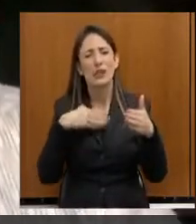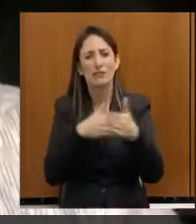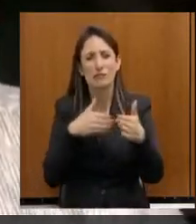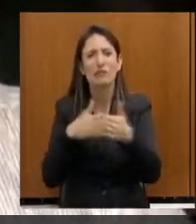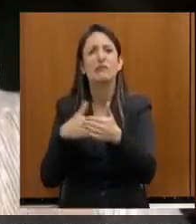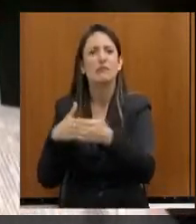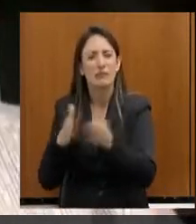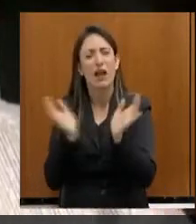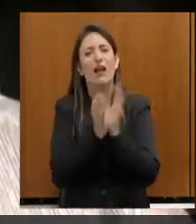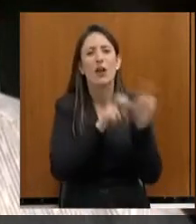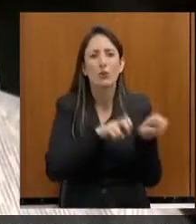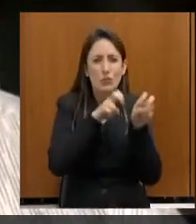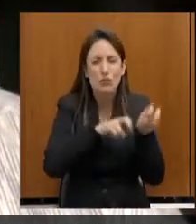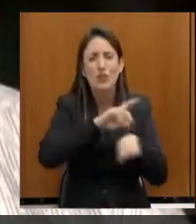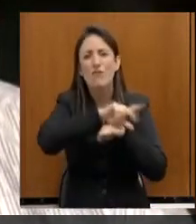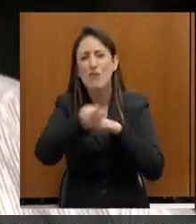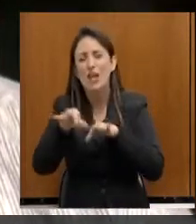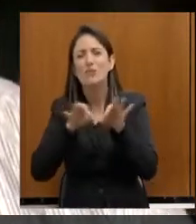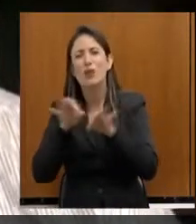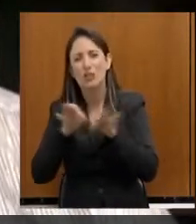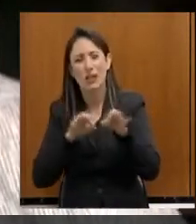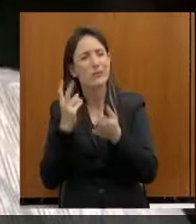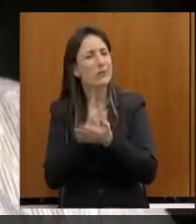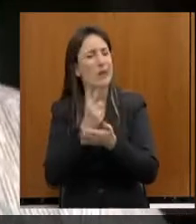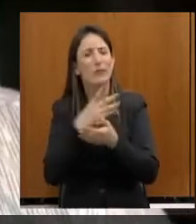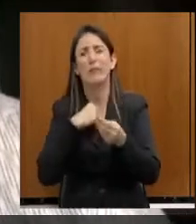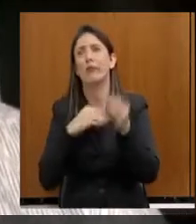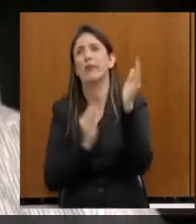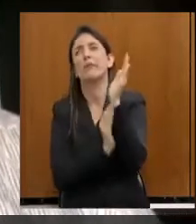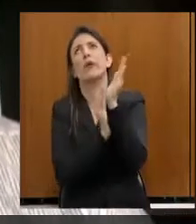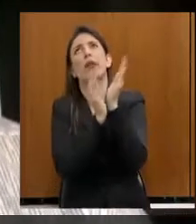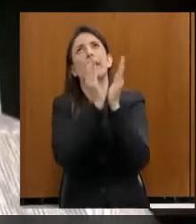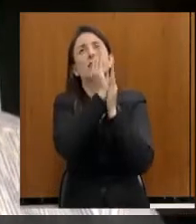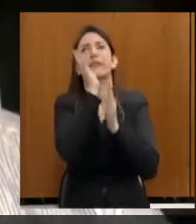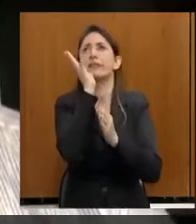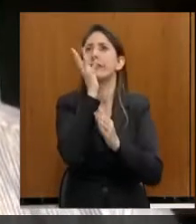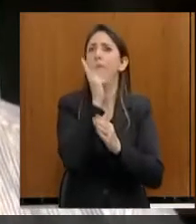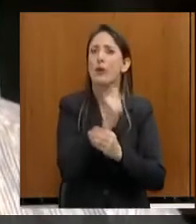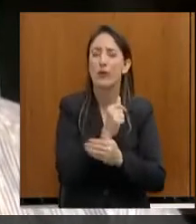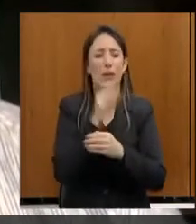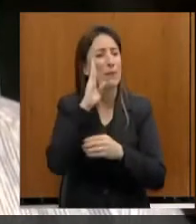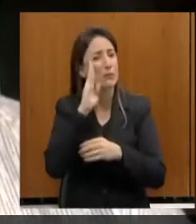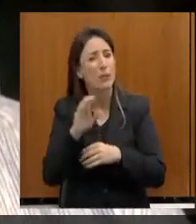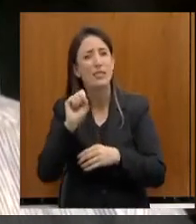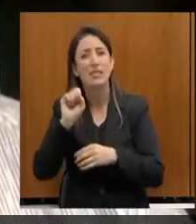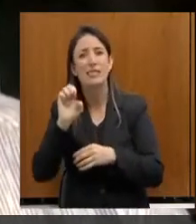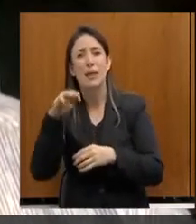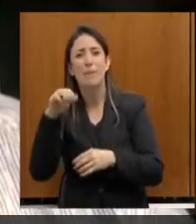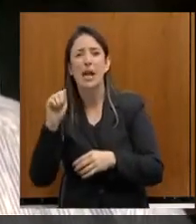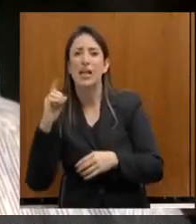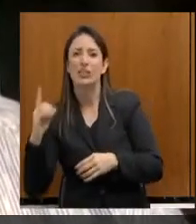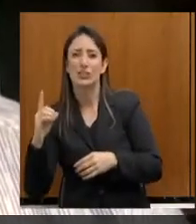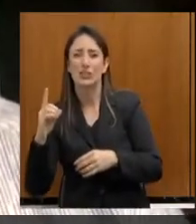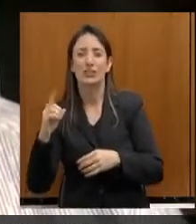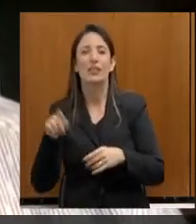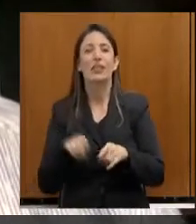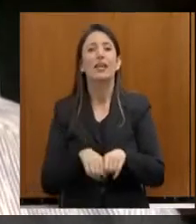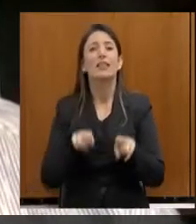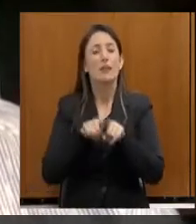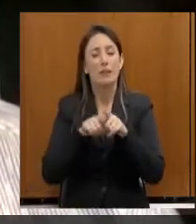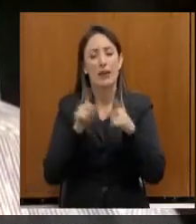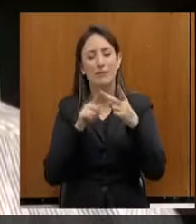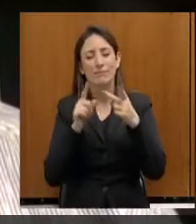segundo. Também que esbarrar Nas questões burocráticas a demora principalmente da sociedade é a questão da energia